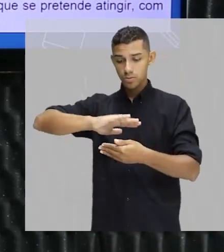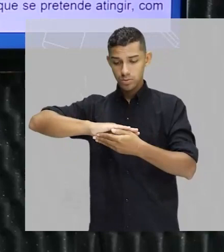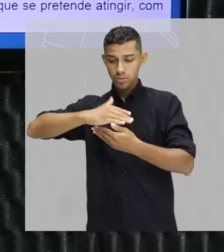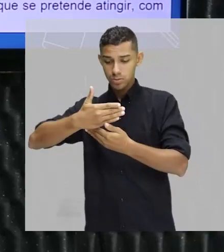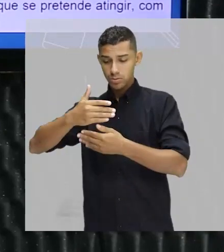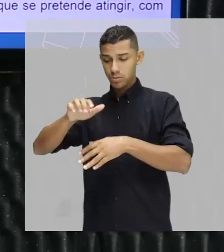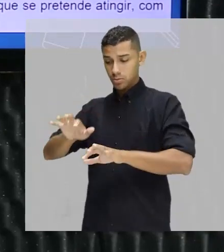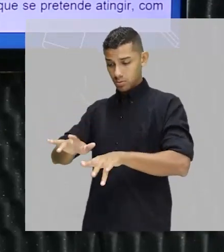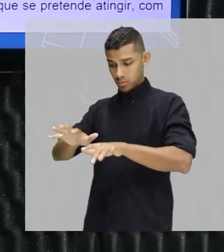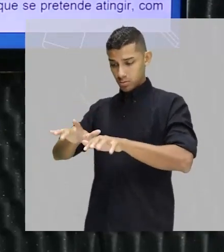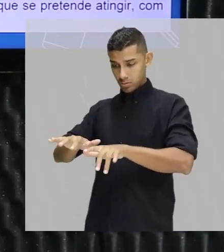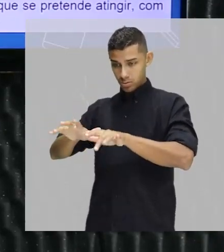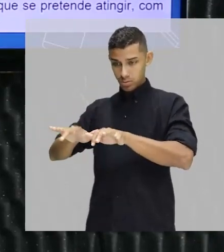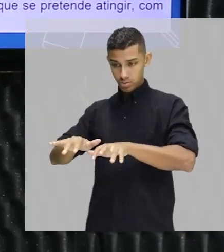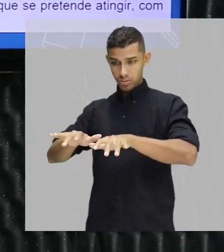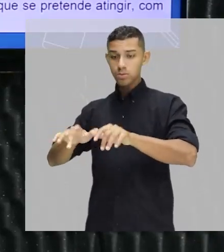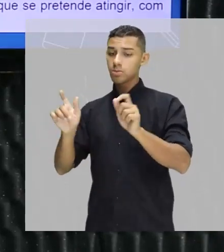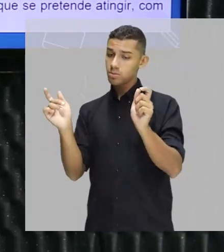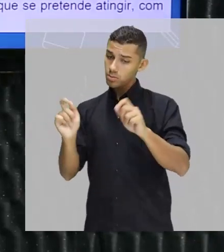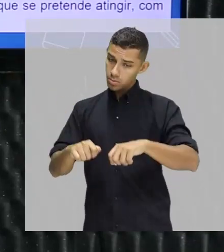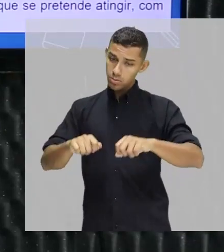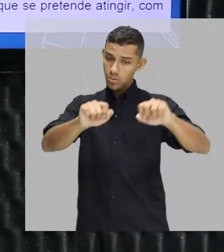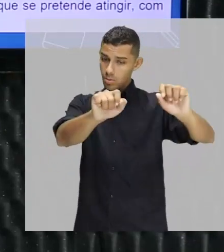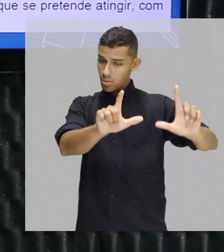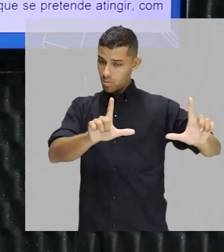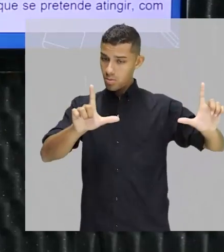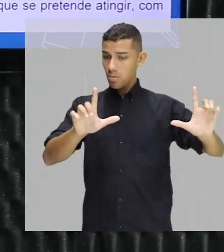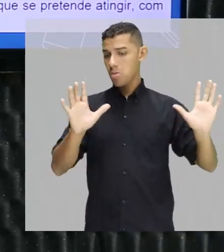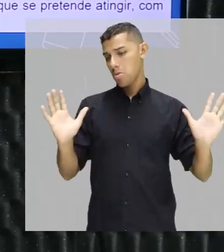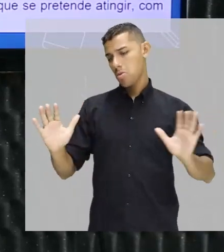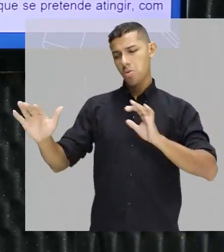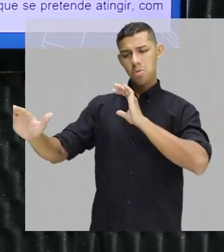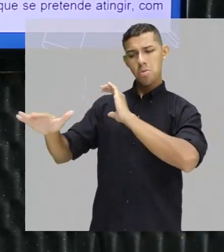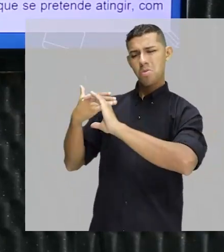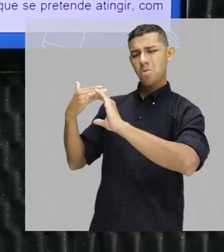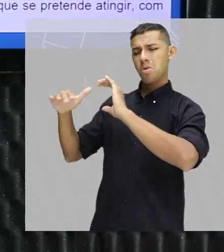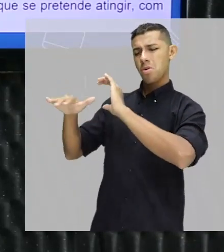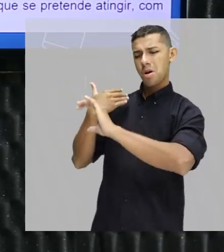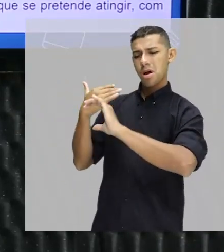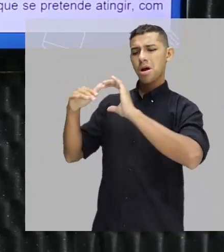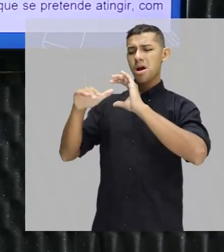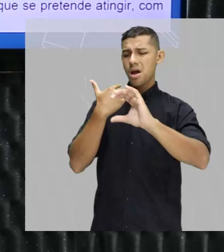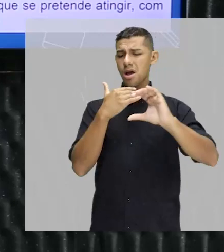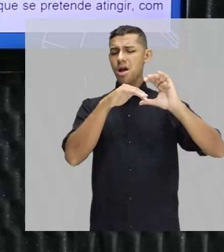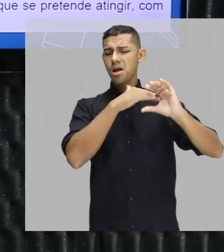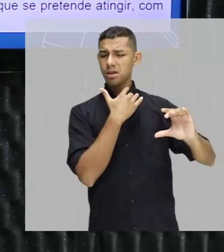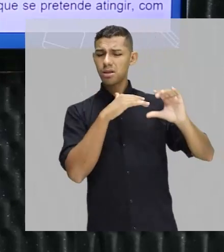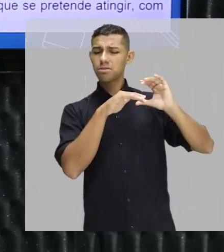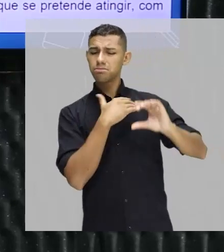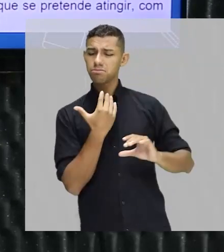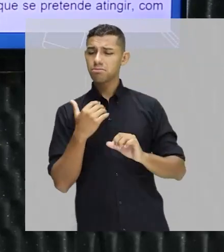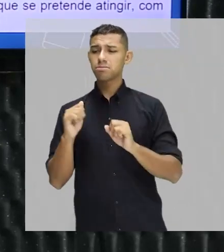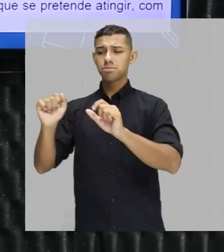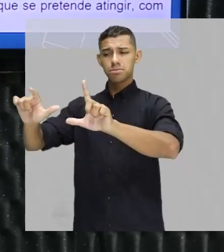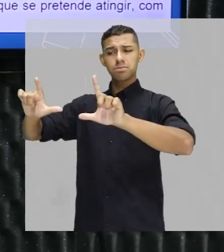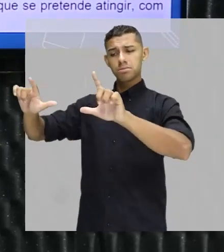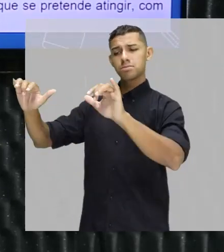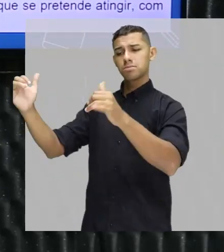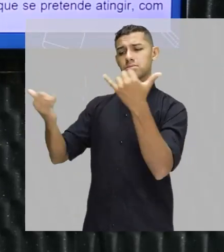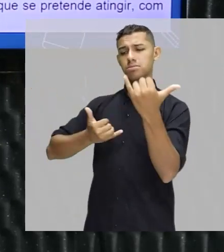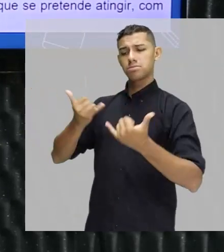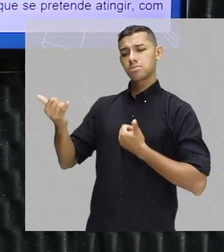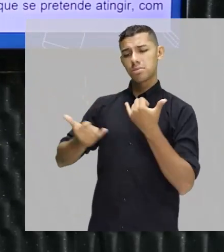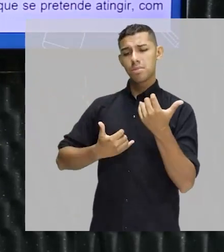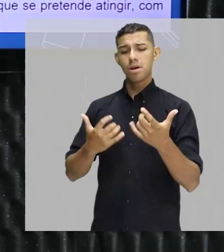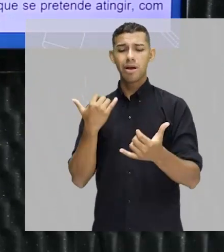folders ou outdoors. Recebemos inúmeras mensagens publicitárias o tempo todo, né? O computador agora